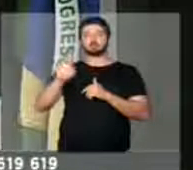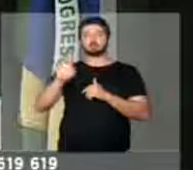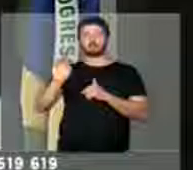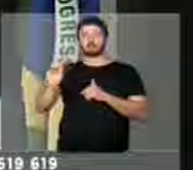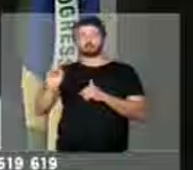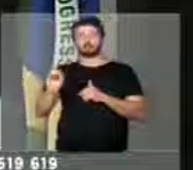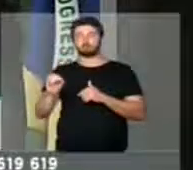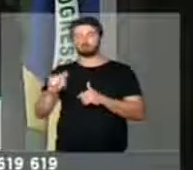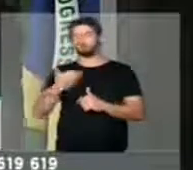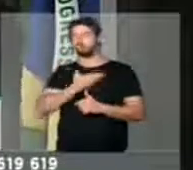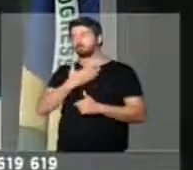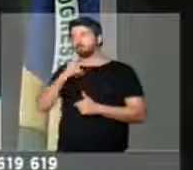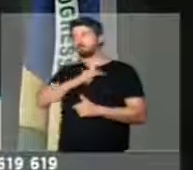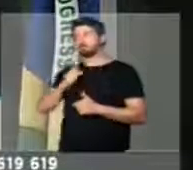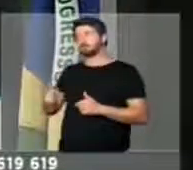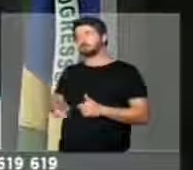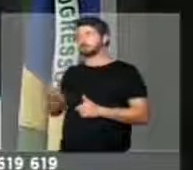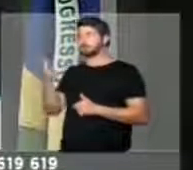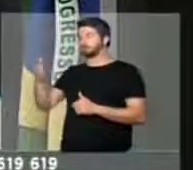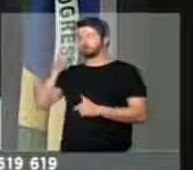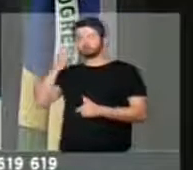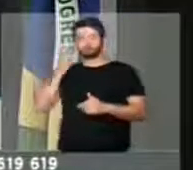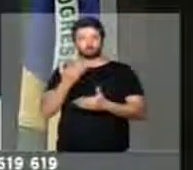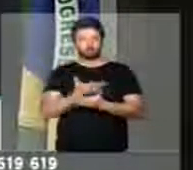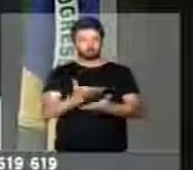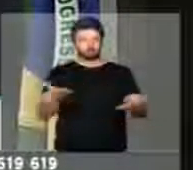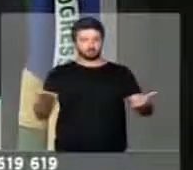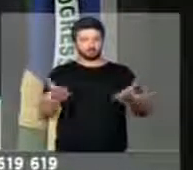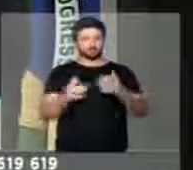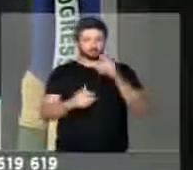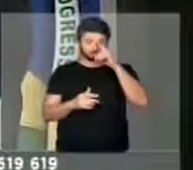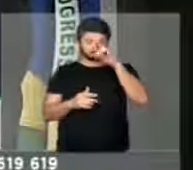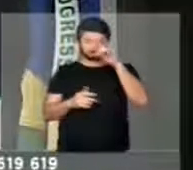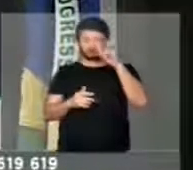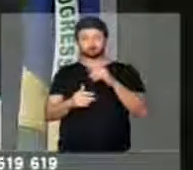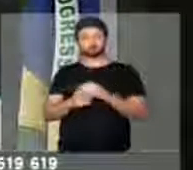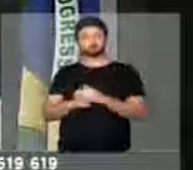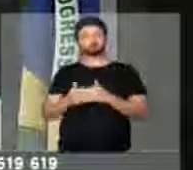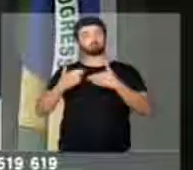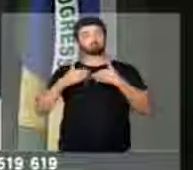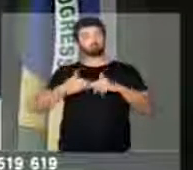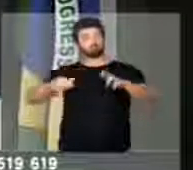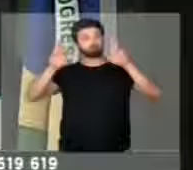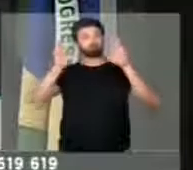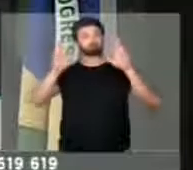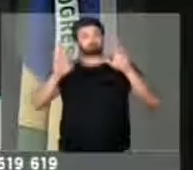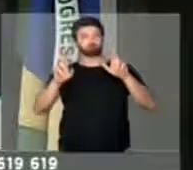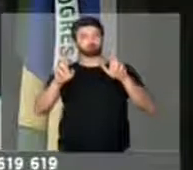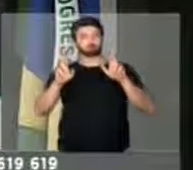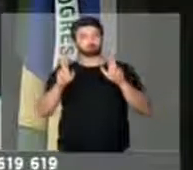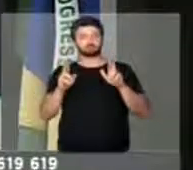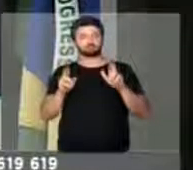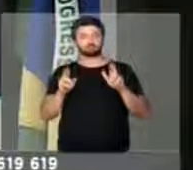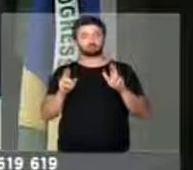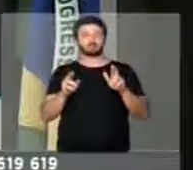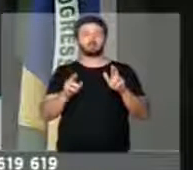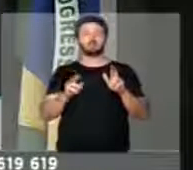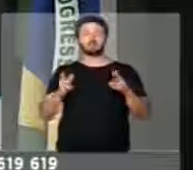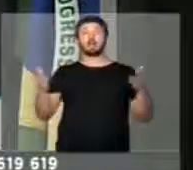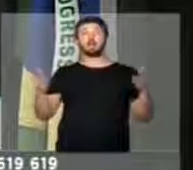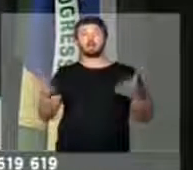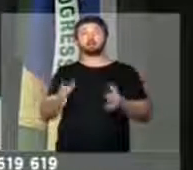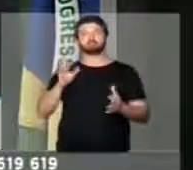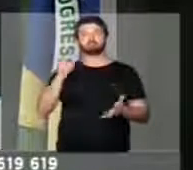presidente, senhoras e senhores parlamentares, eu espero que mais do que nunca